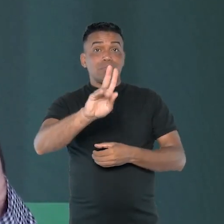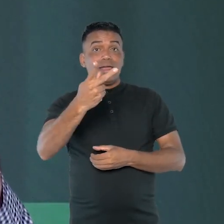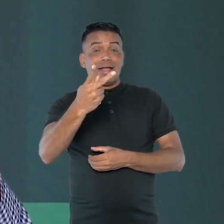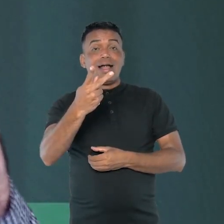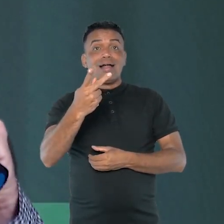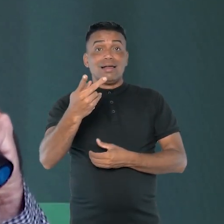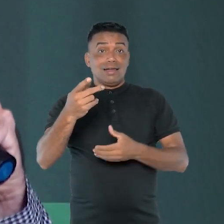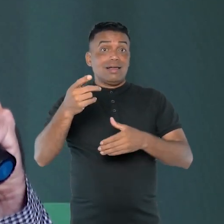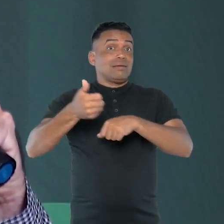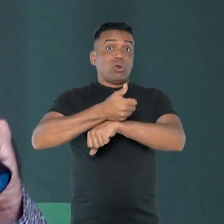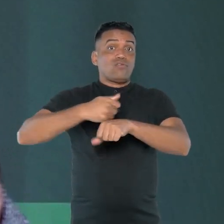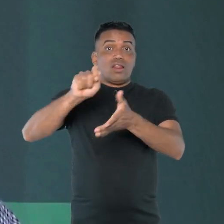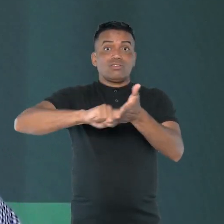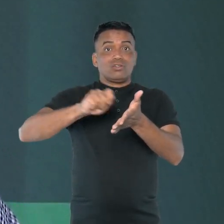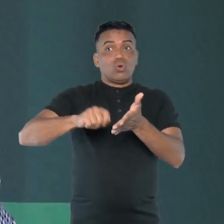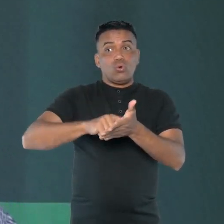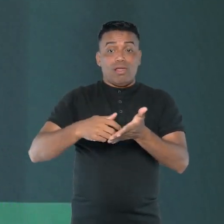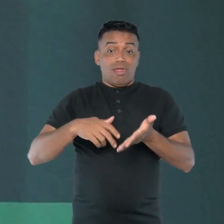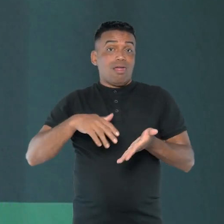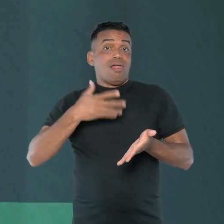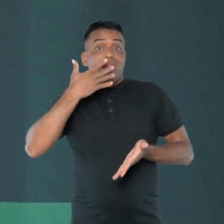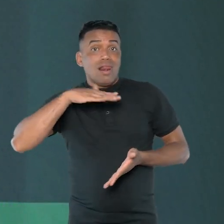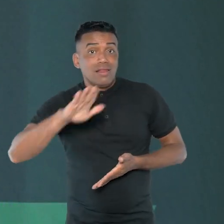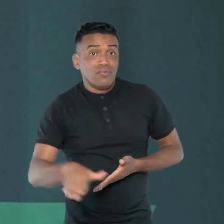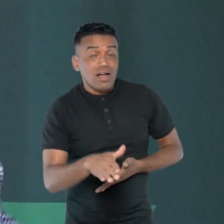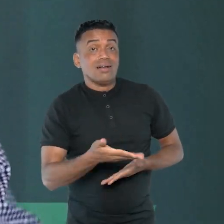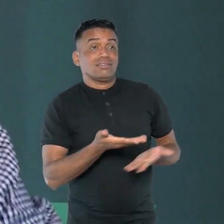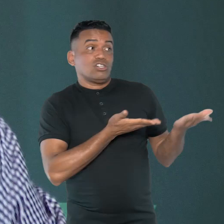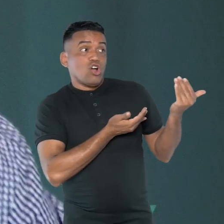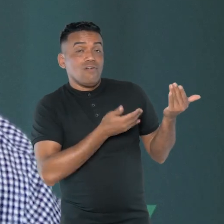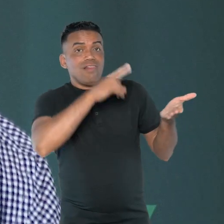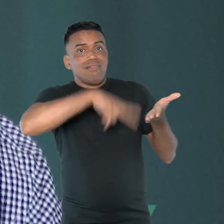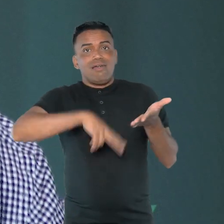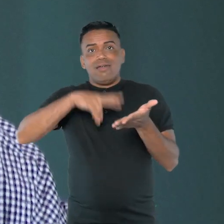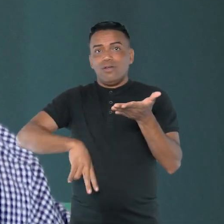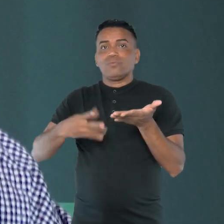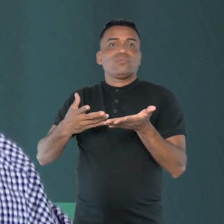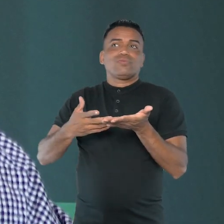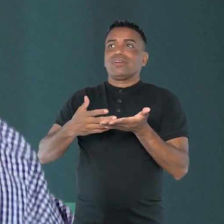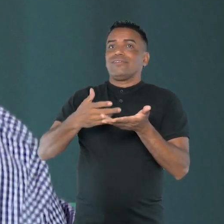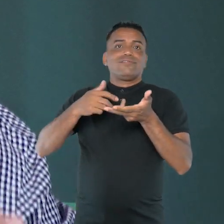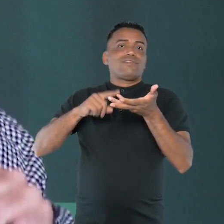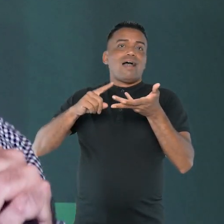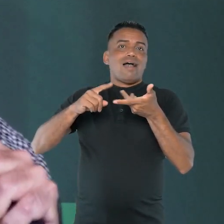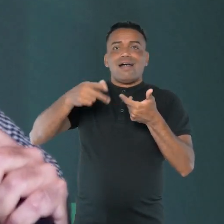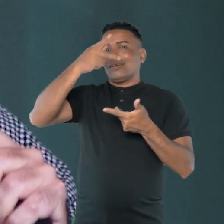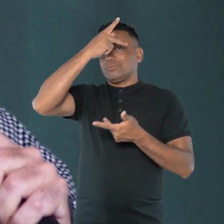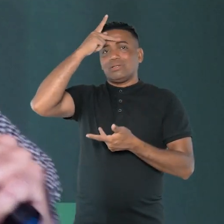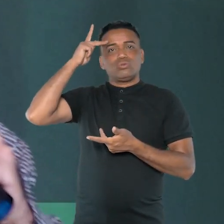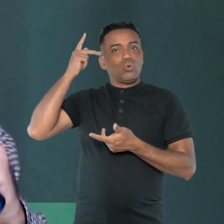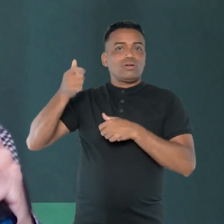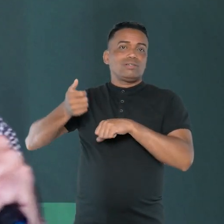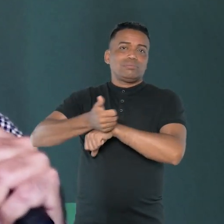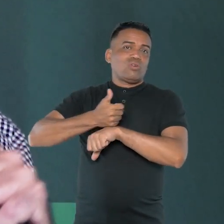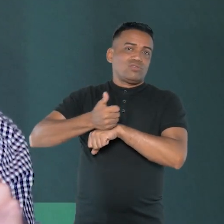estes escritores que ele leu na infância, na adolescência, livros como o Amanuense Belmiro, do Ciro dos Anjos,